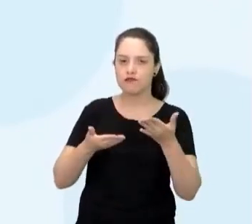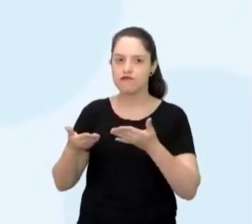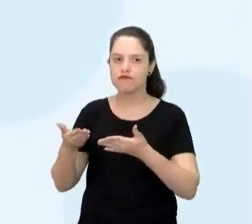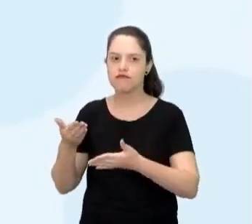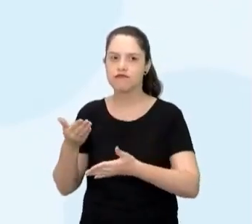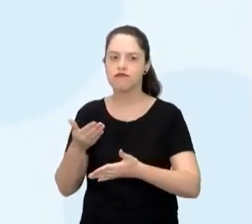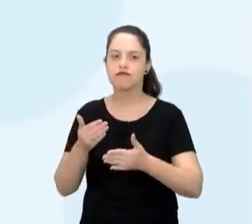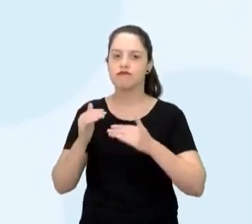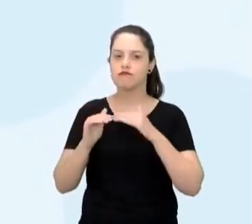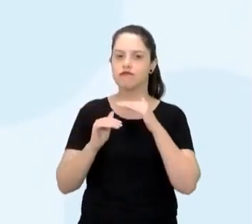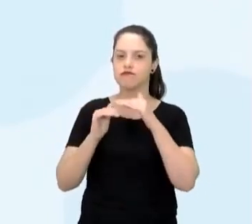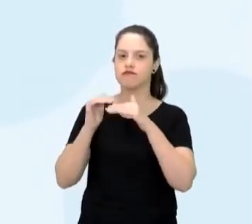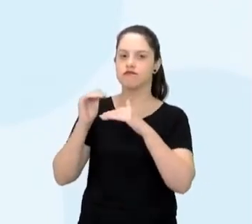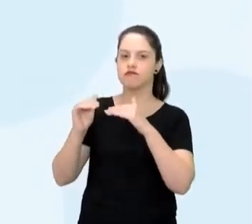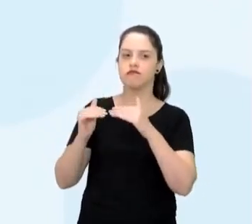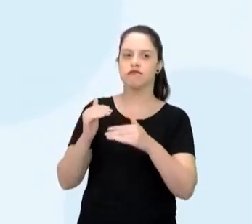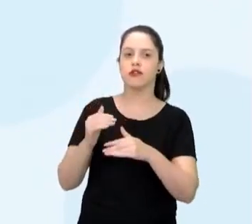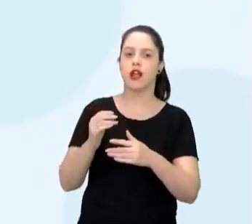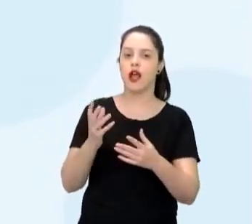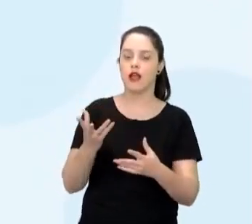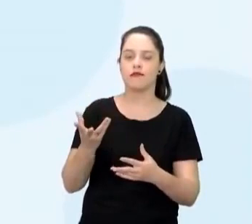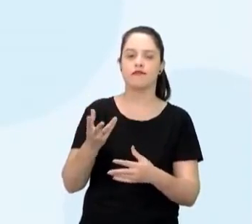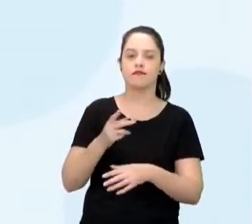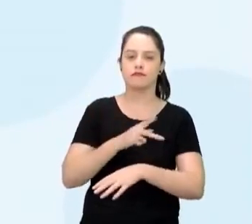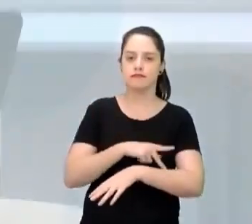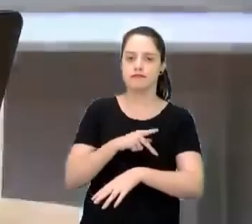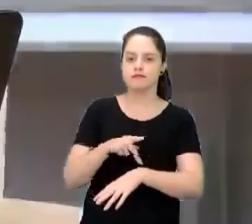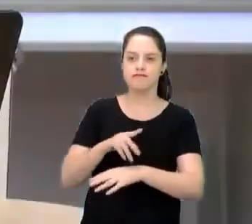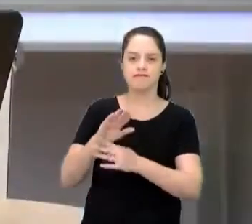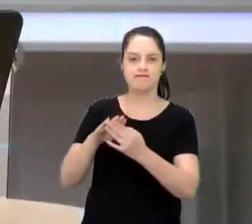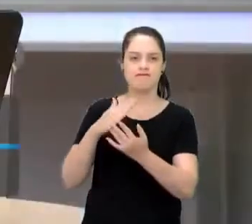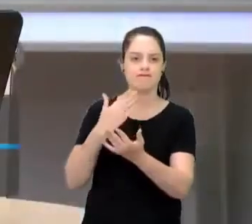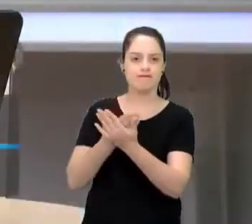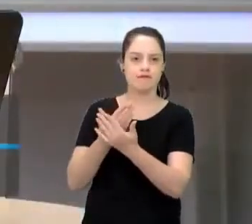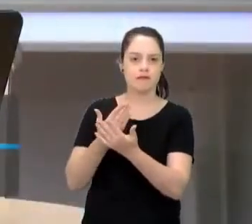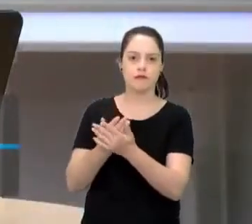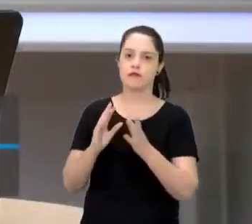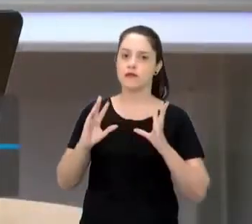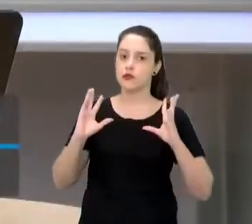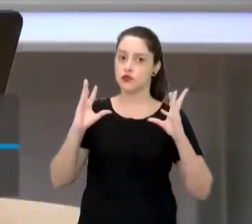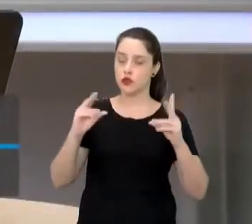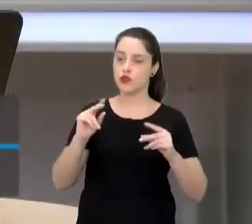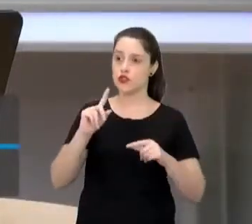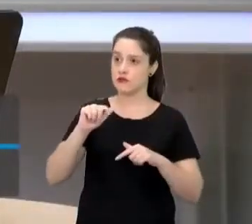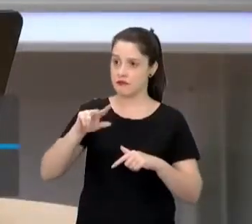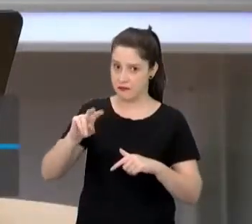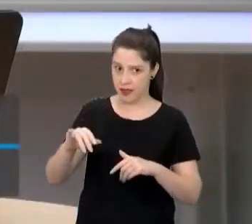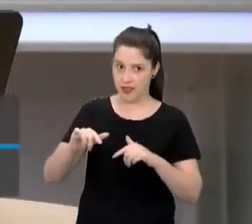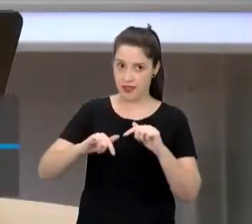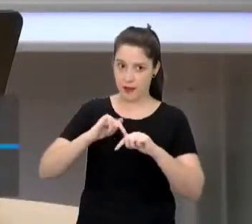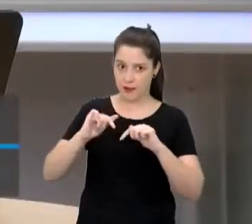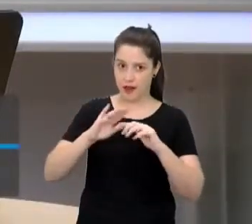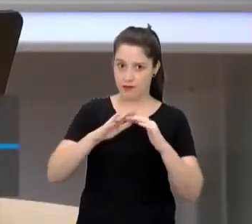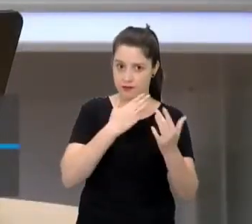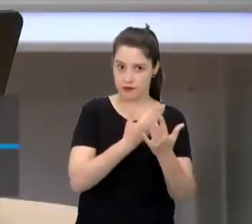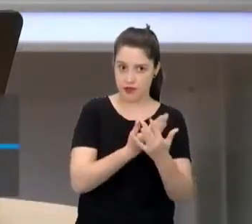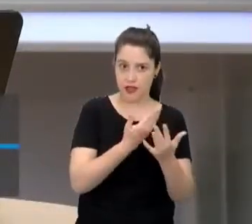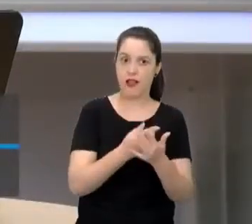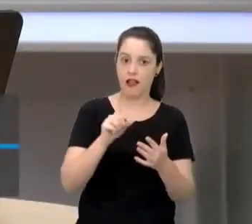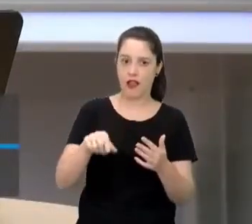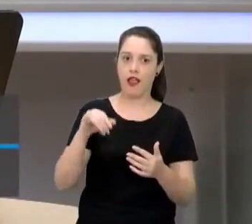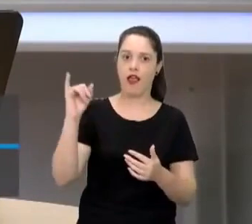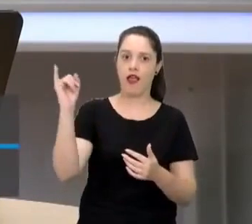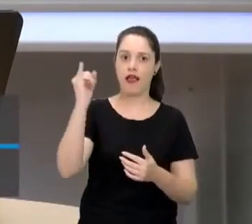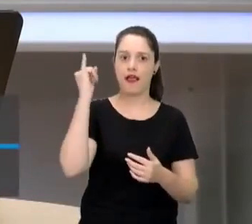para o desenvolvimento das ações pedagógicas na escola. Então, todas as ações que a gente vai trabalhar na nossa escola, é muito importante